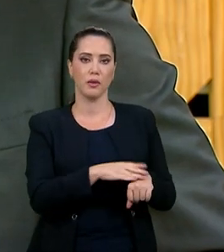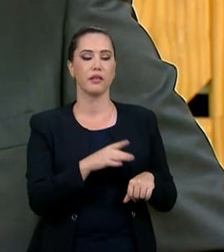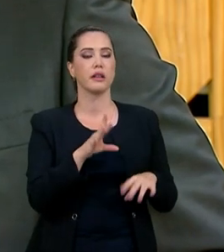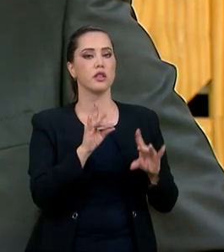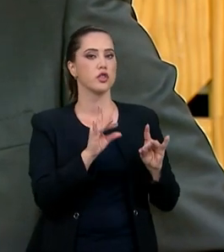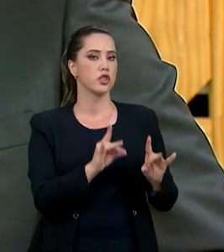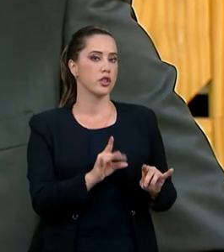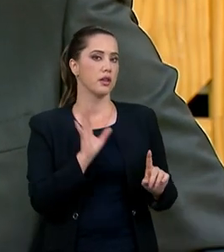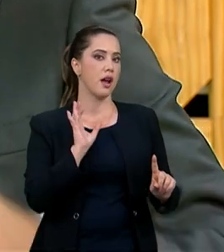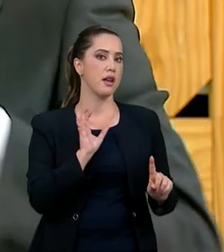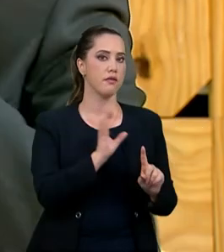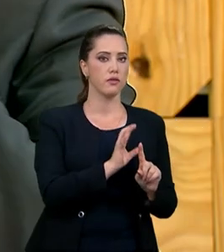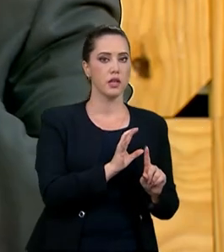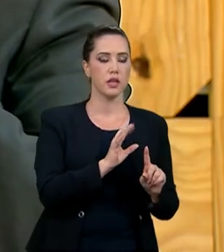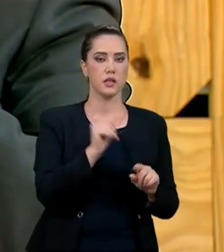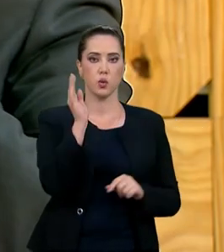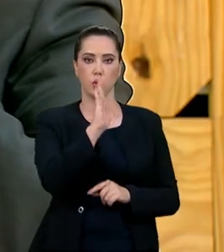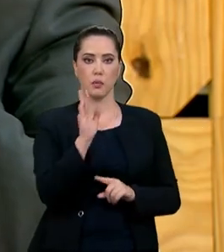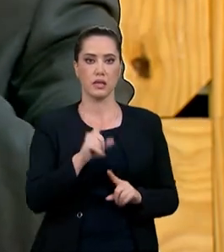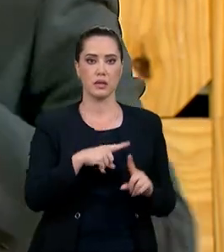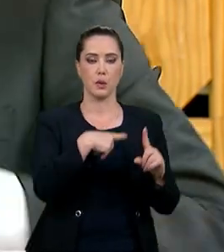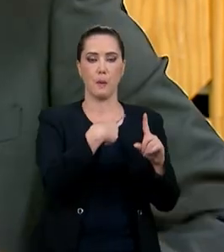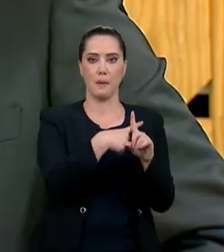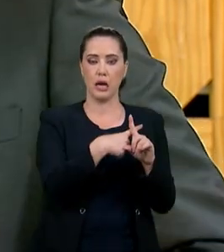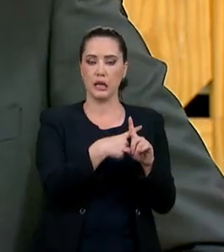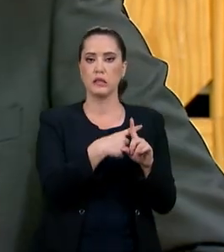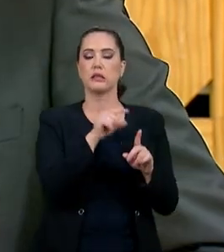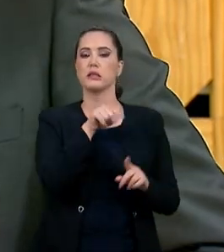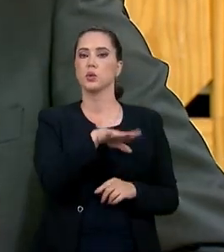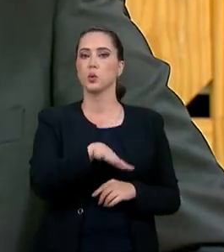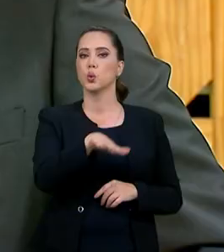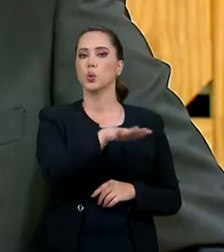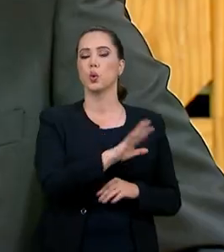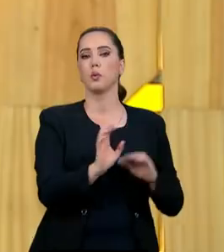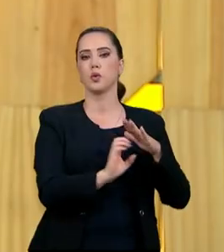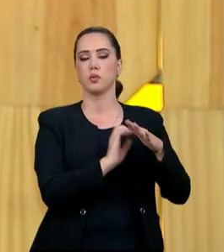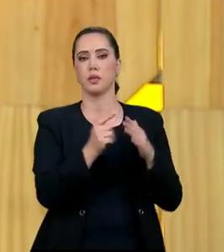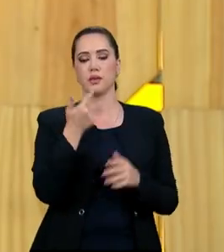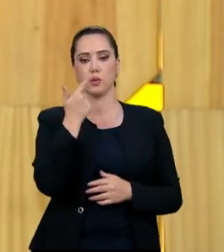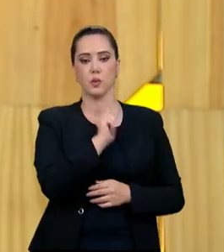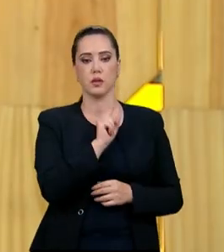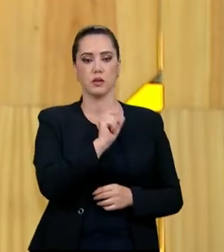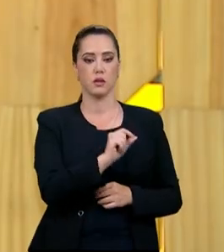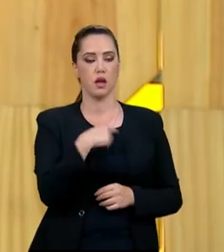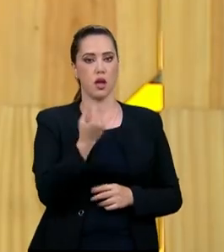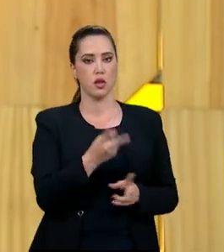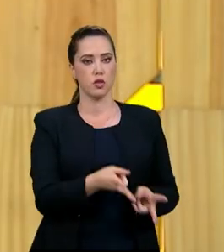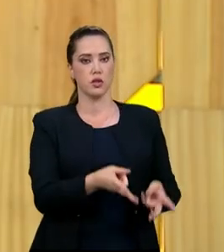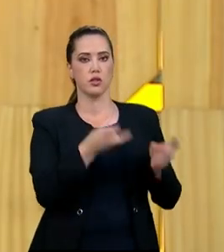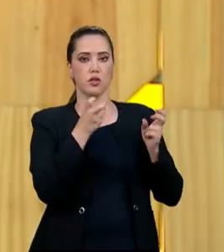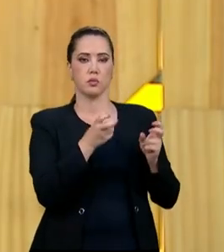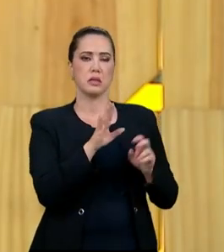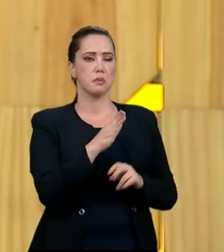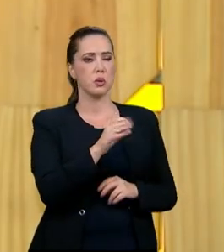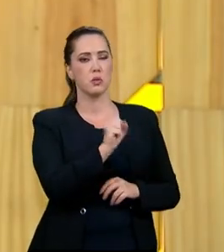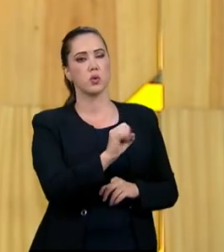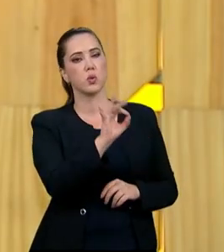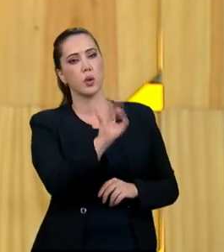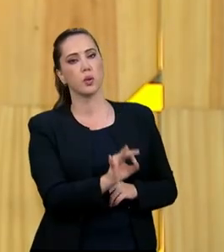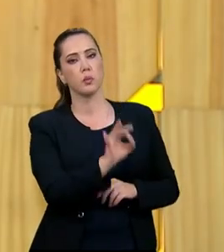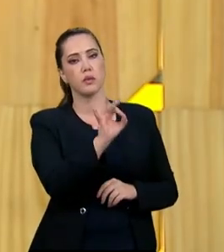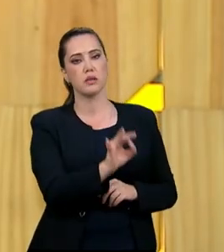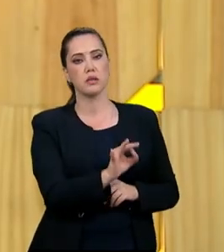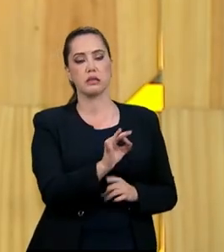mensura os impactos do Brasil Mais sobre as empresas que tiveram acesso ao programa, a gente vê um incremento em torno de 8%